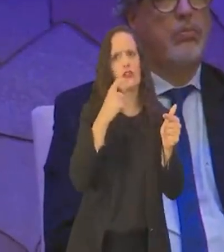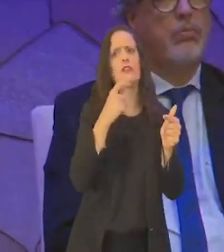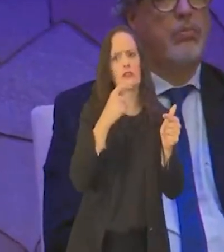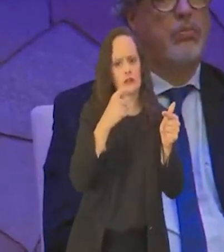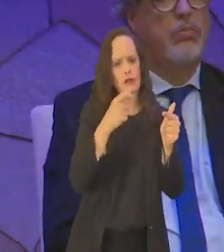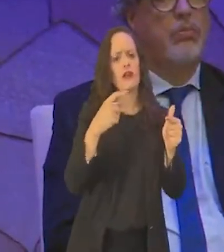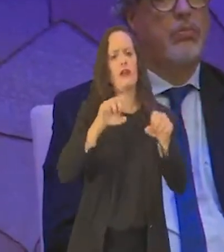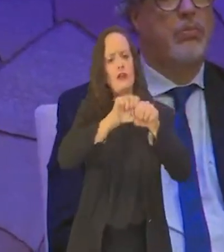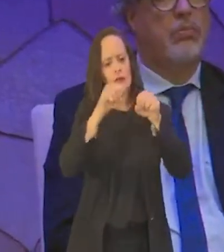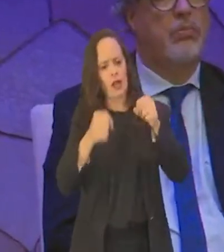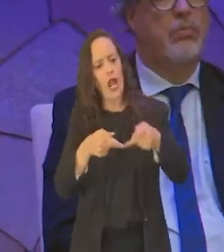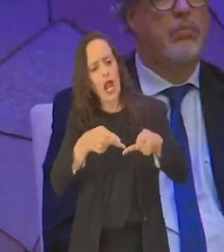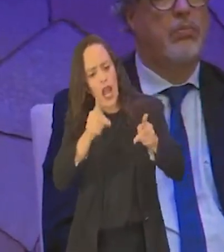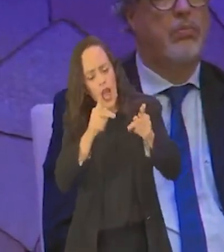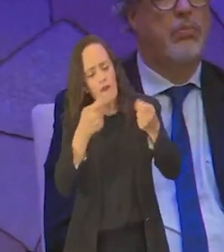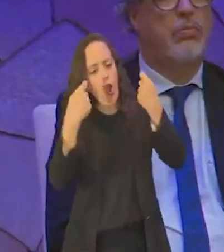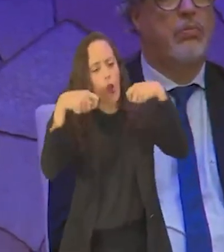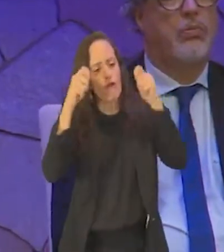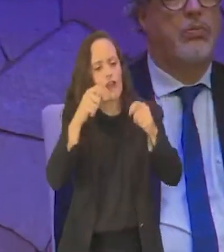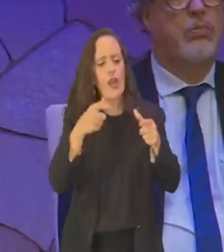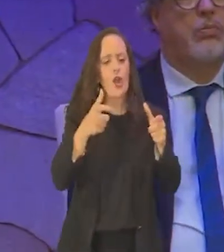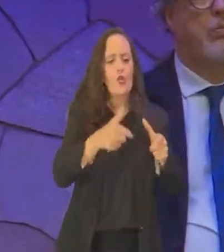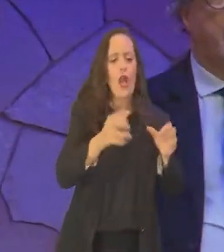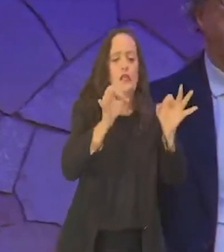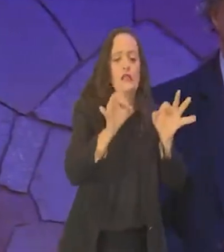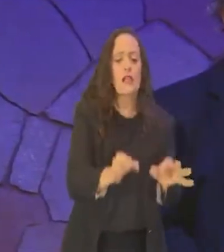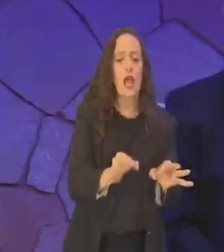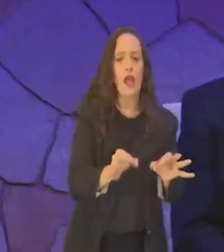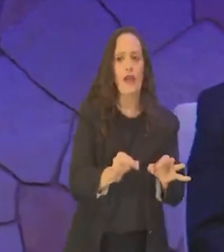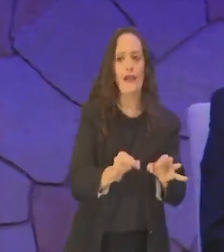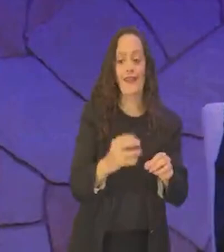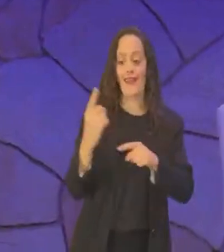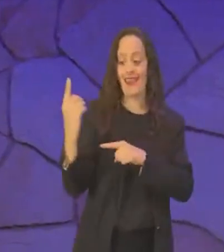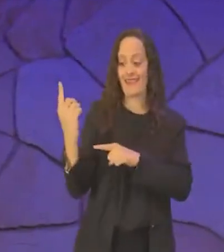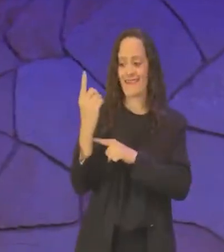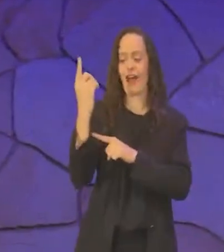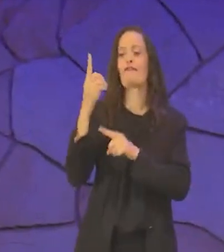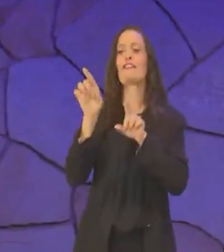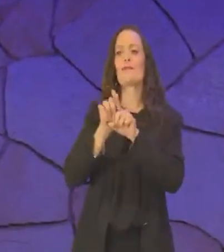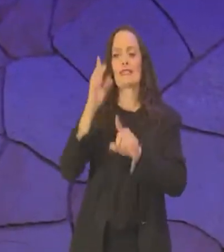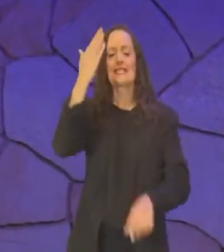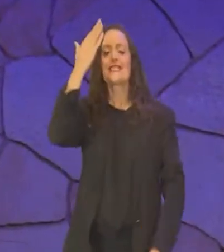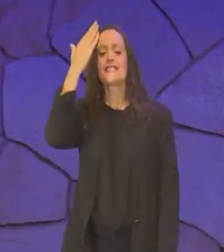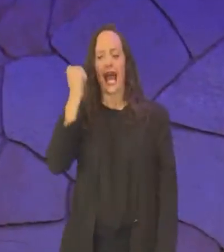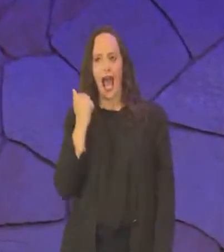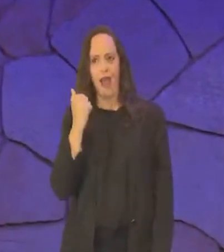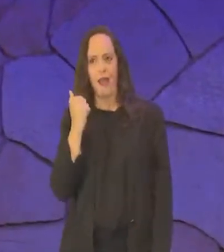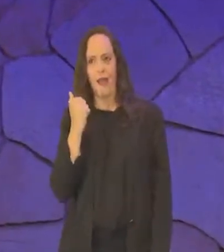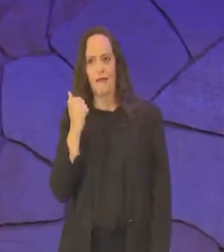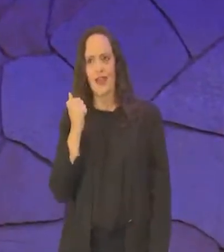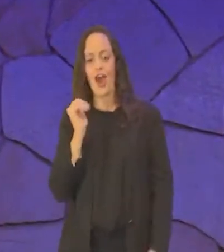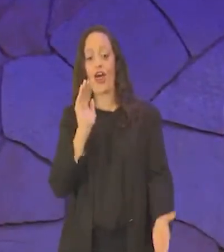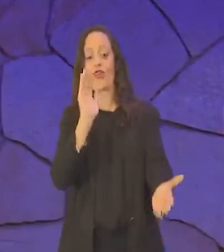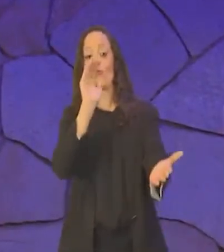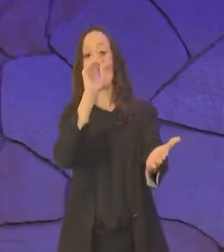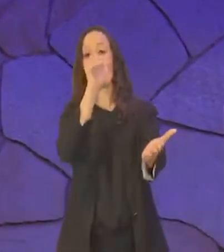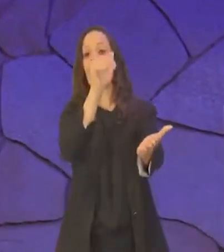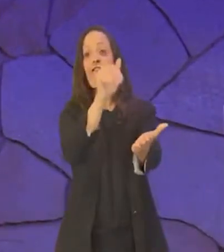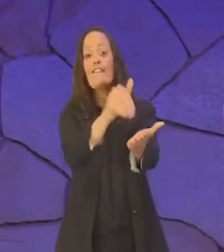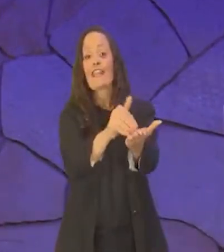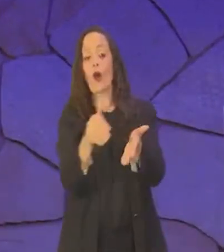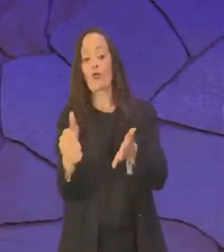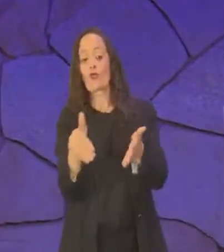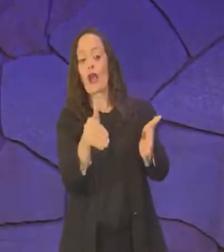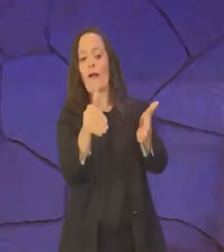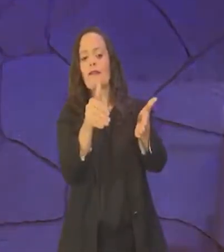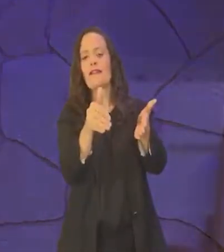Mas Davi também sabe que ao final daquela caminhada, o Senhor tem preparado